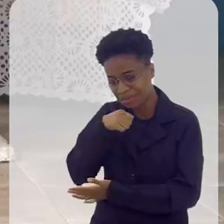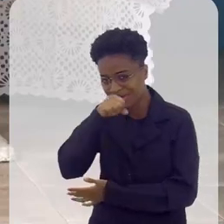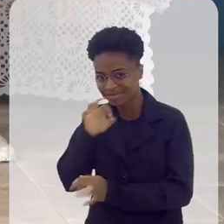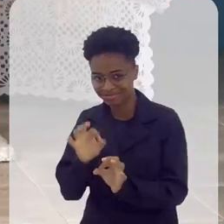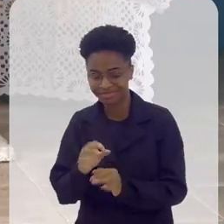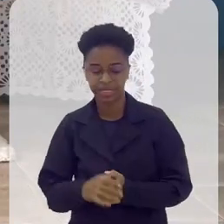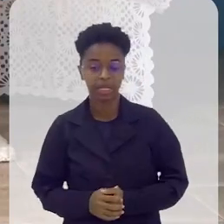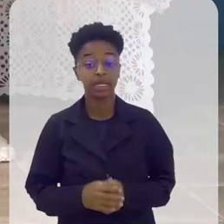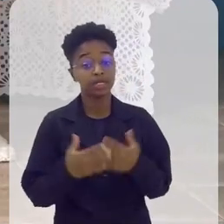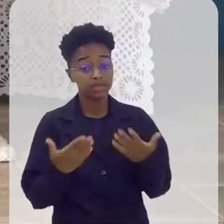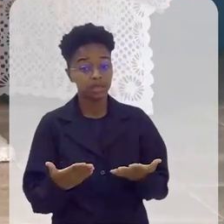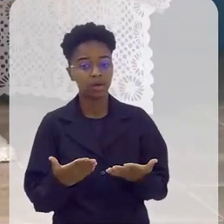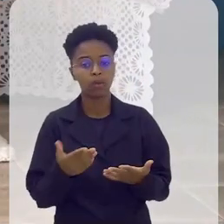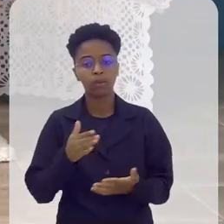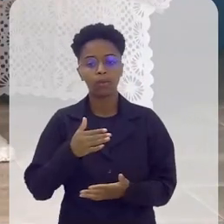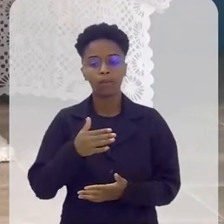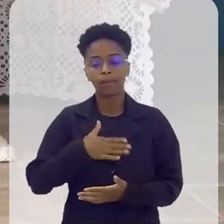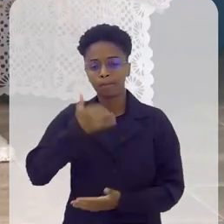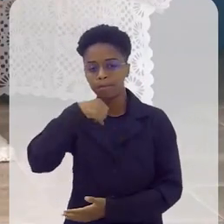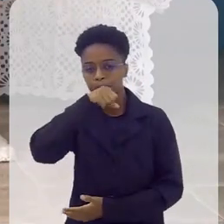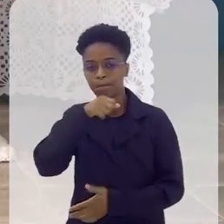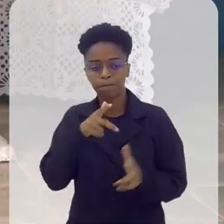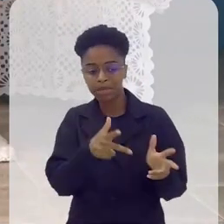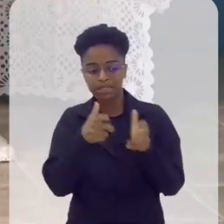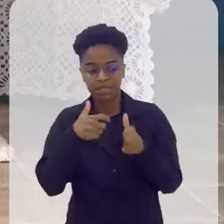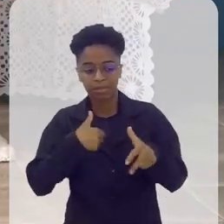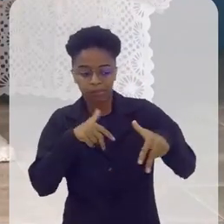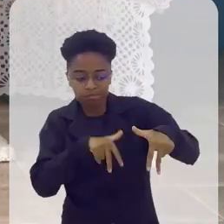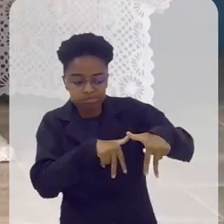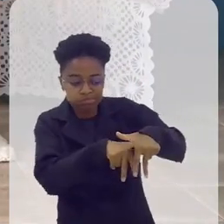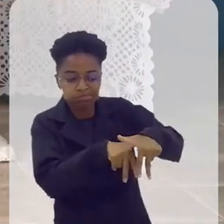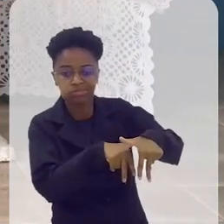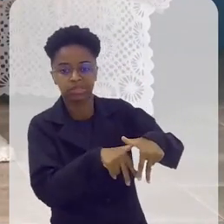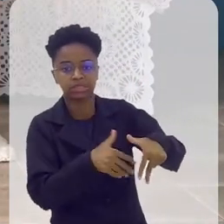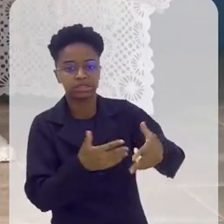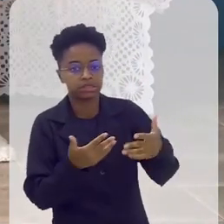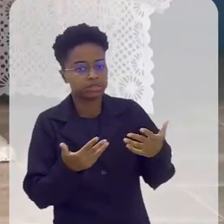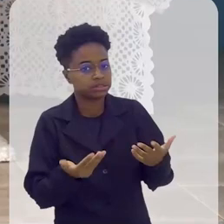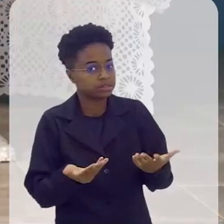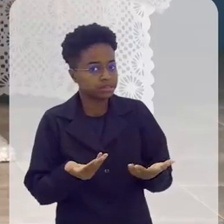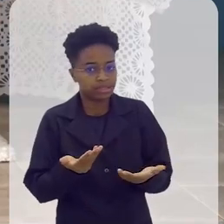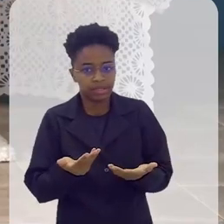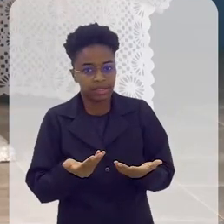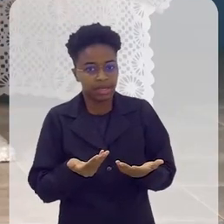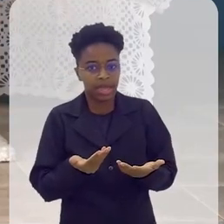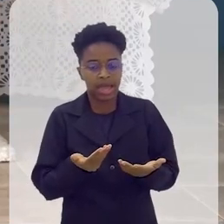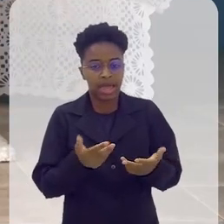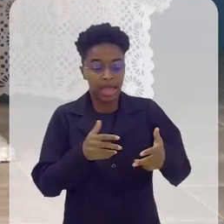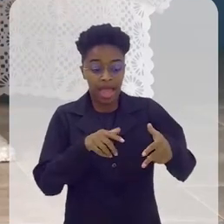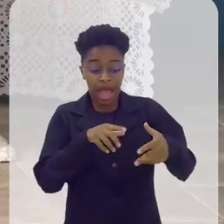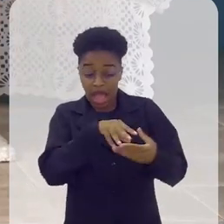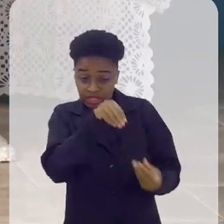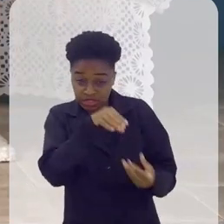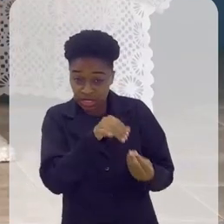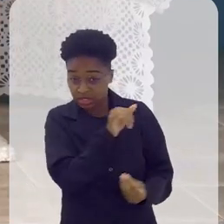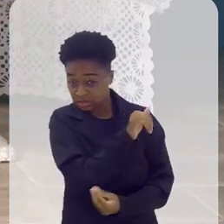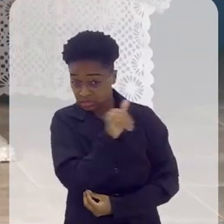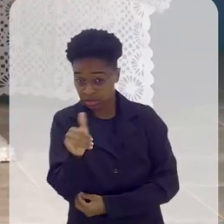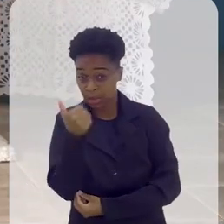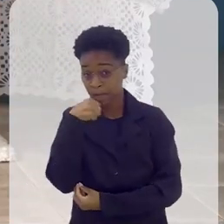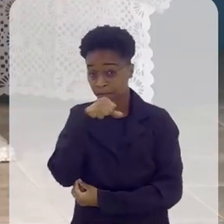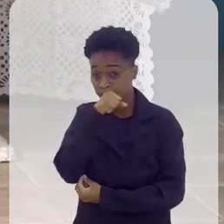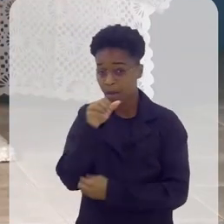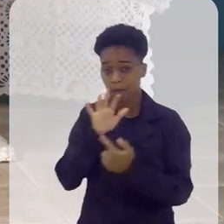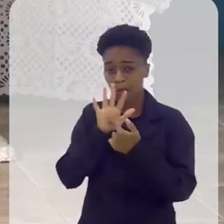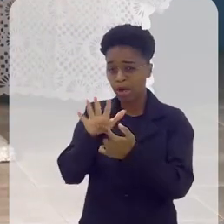ela. Então ela depara com aquela entidade e ela vai... E a entidade diz